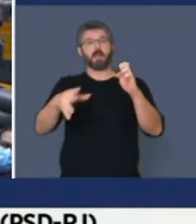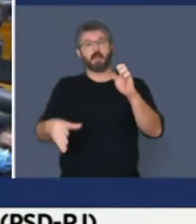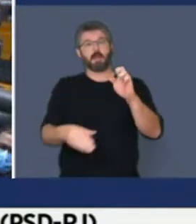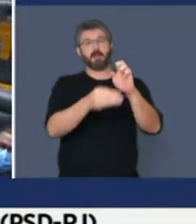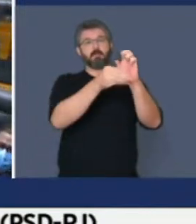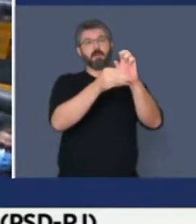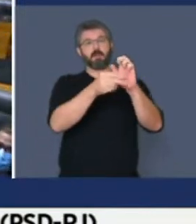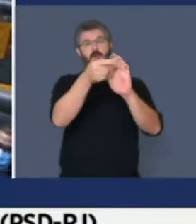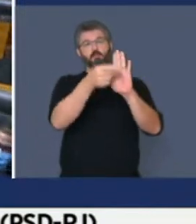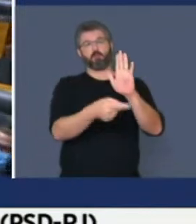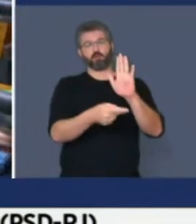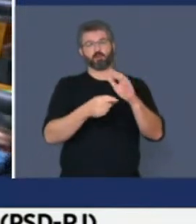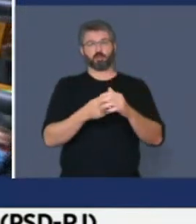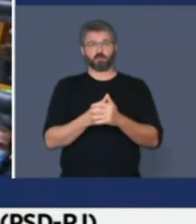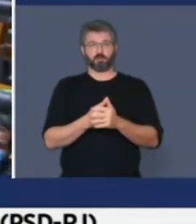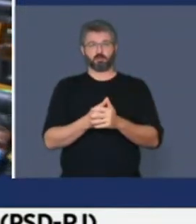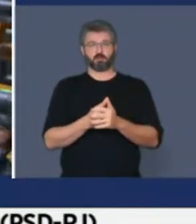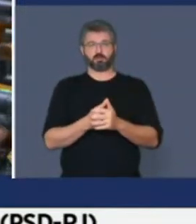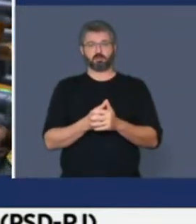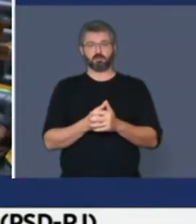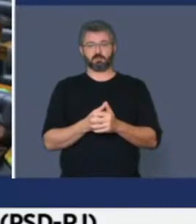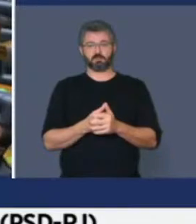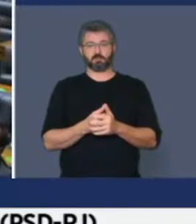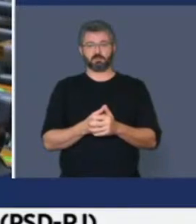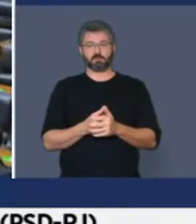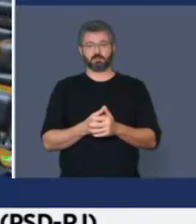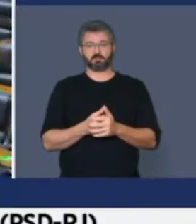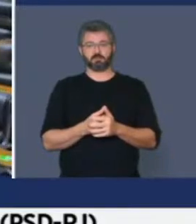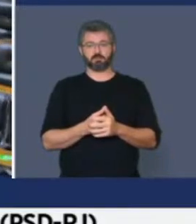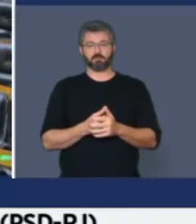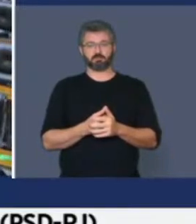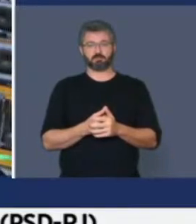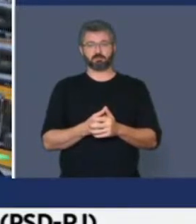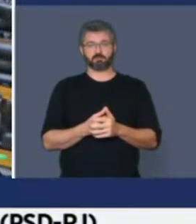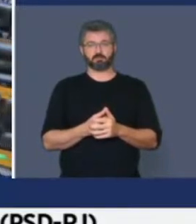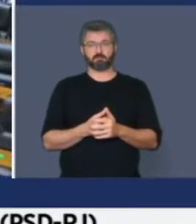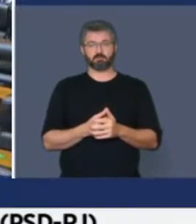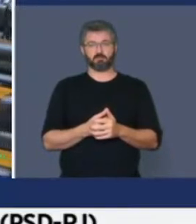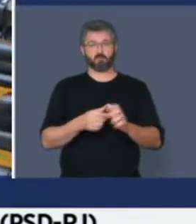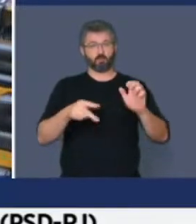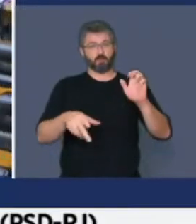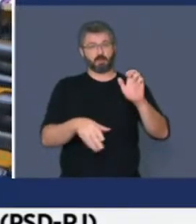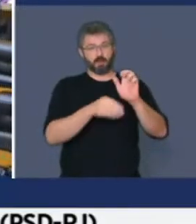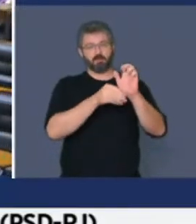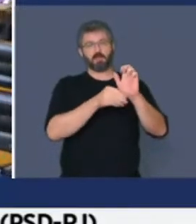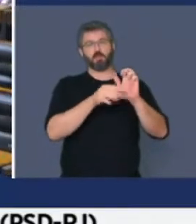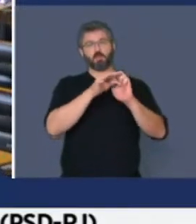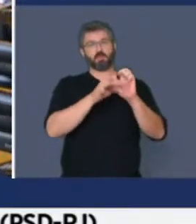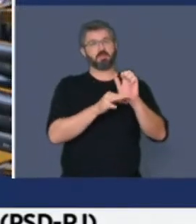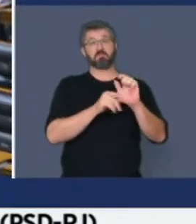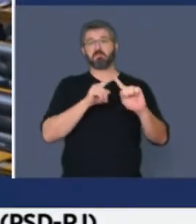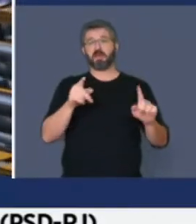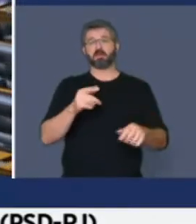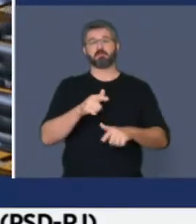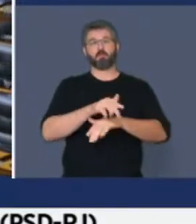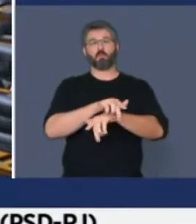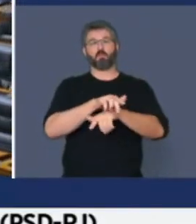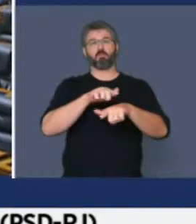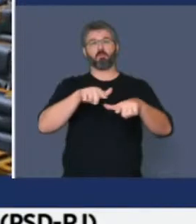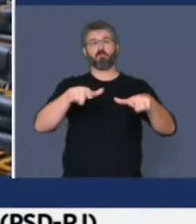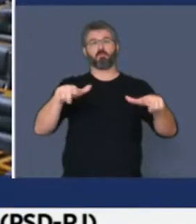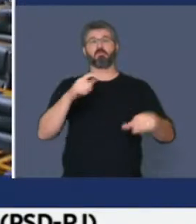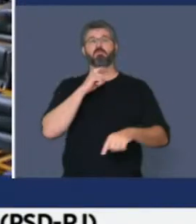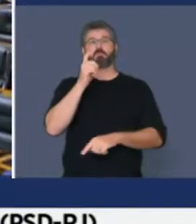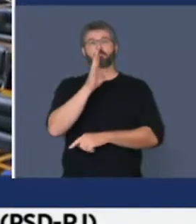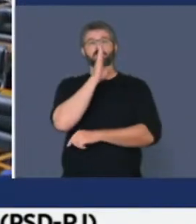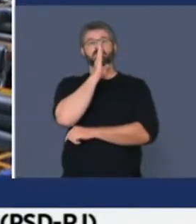esse projeto de resolução do Conselho de Ética e Decoro da Câmara dos Deputados. Mas ninguém, nenhum parlamentar,